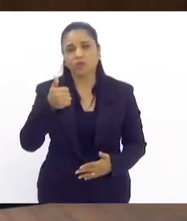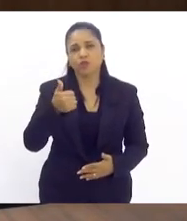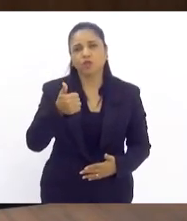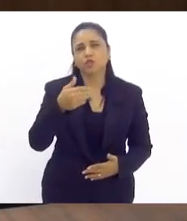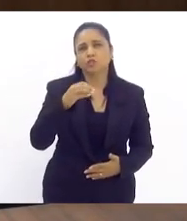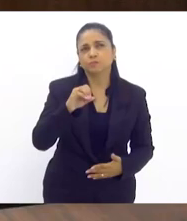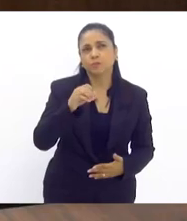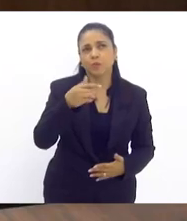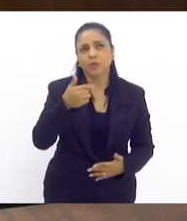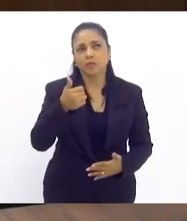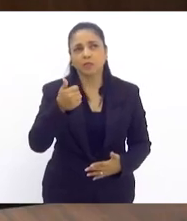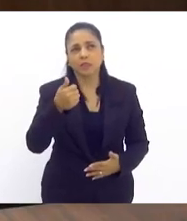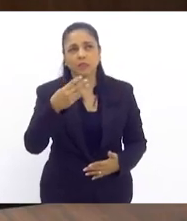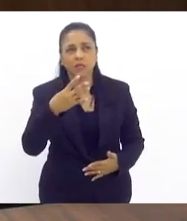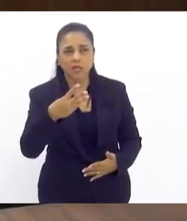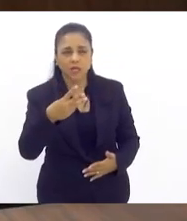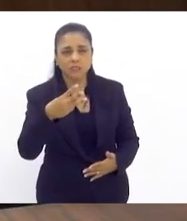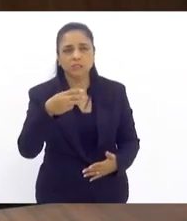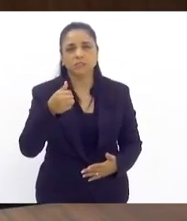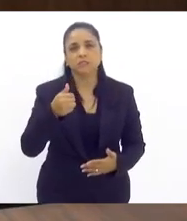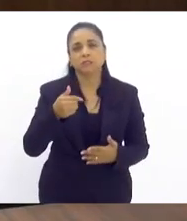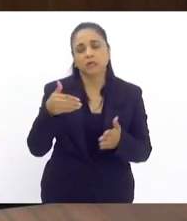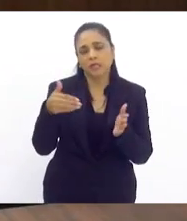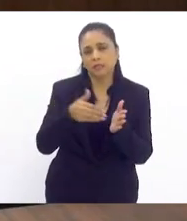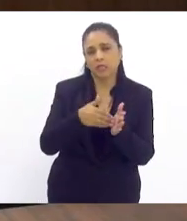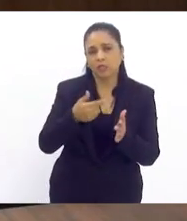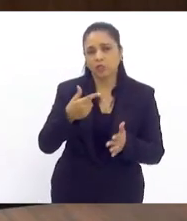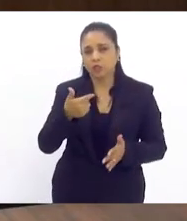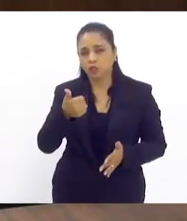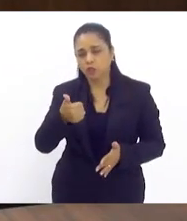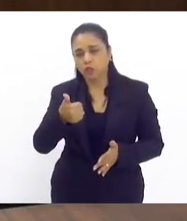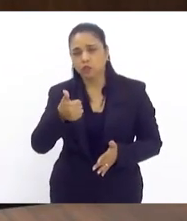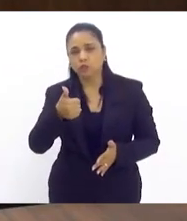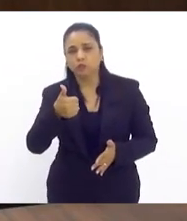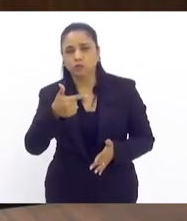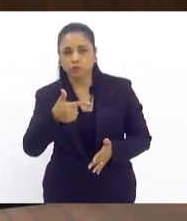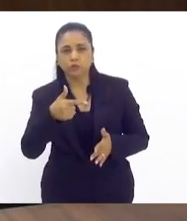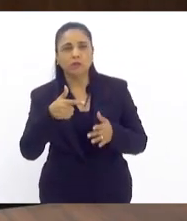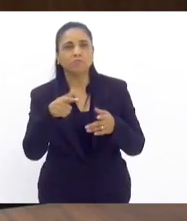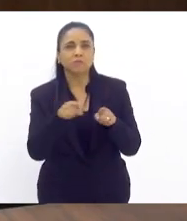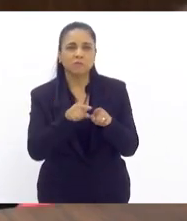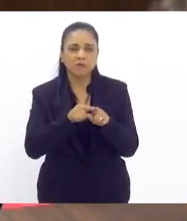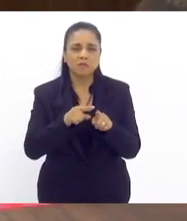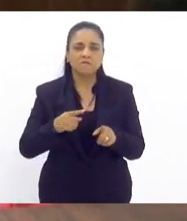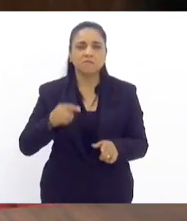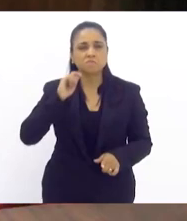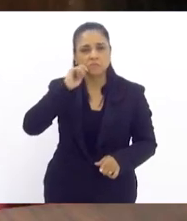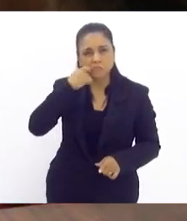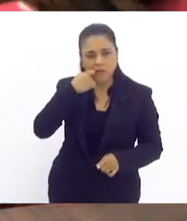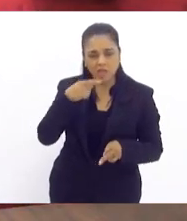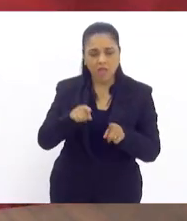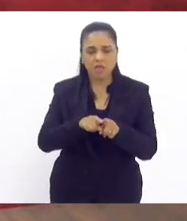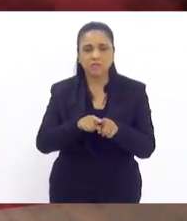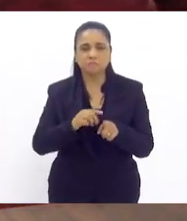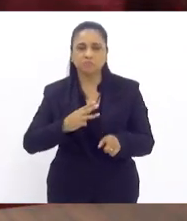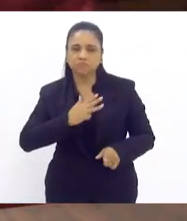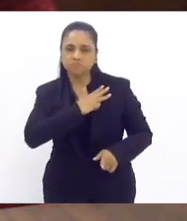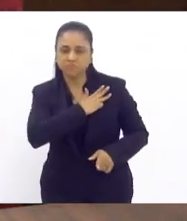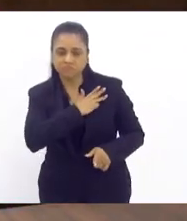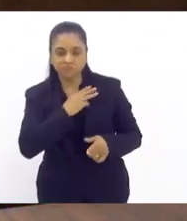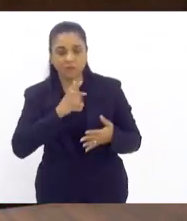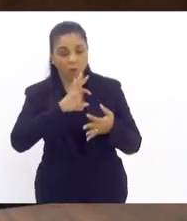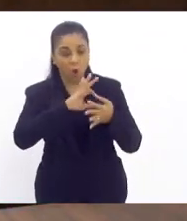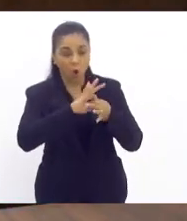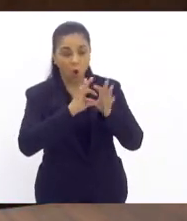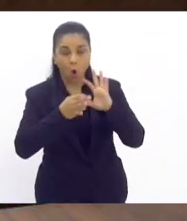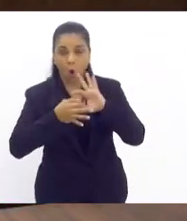2015. E depois da grande reunião de Sérgio Cabral, Eduardo Paes, Luiz Inácio Lula da Silva, resolveram fazer as Olimpíadas no